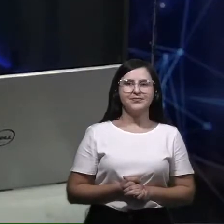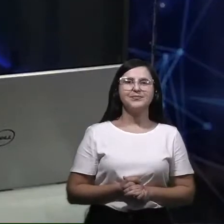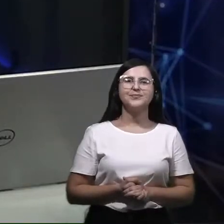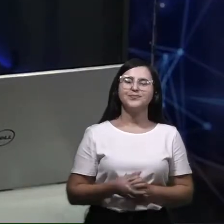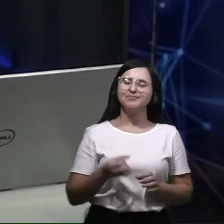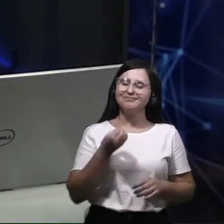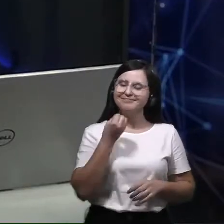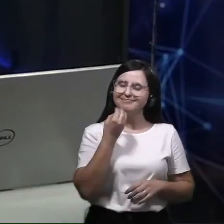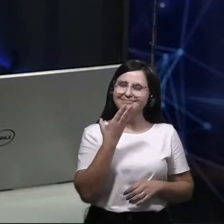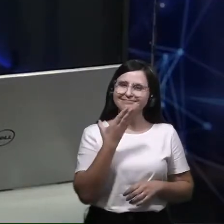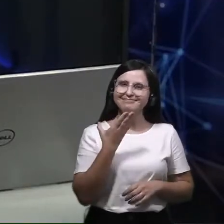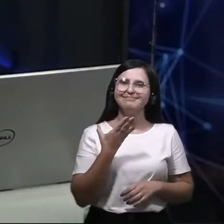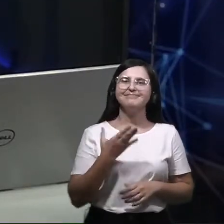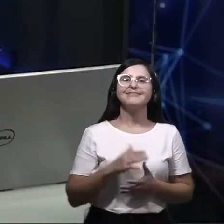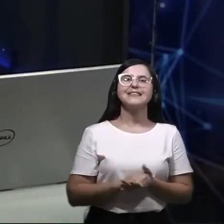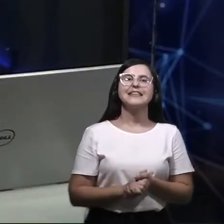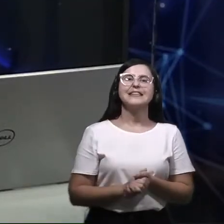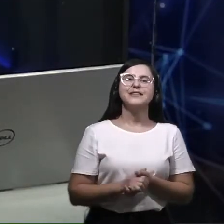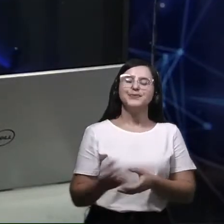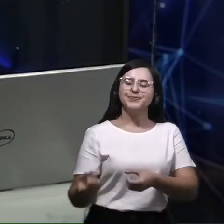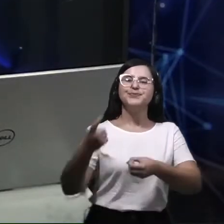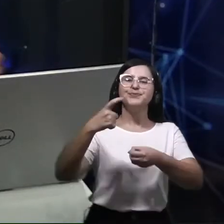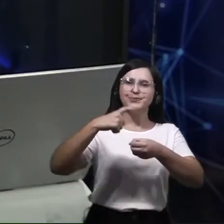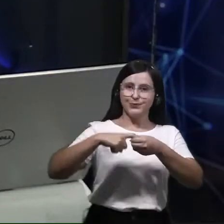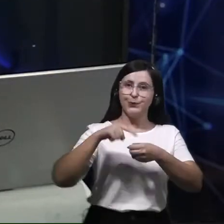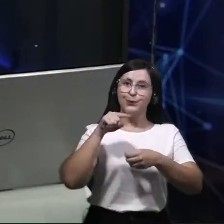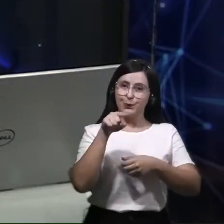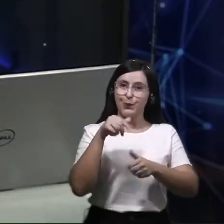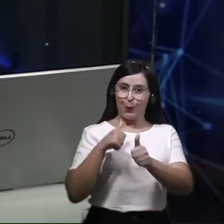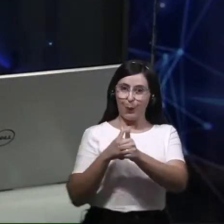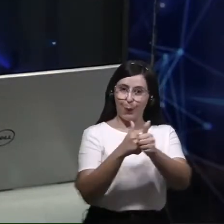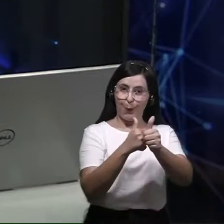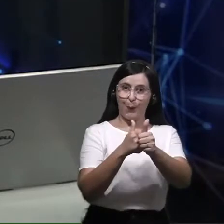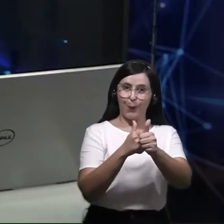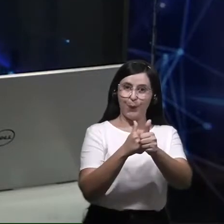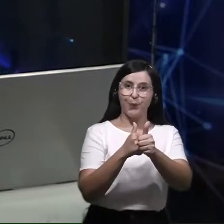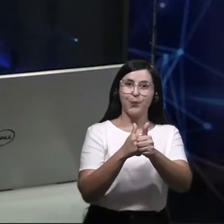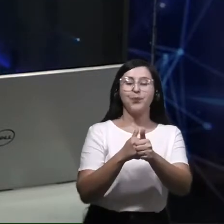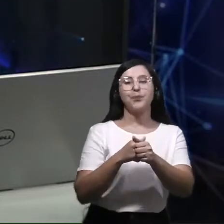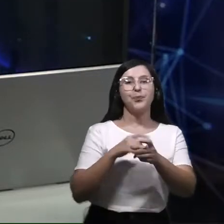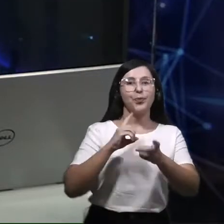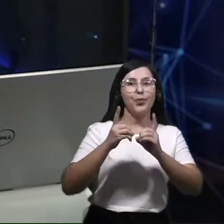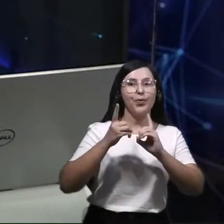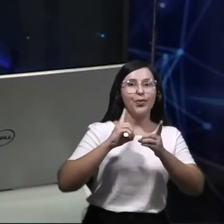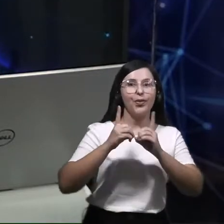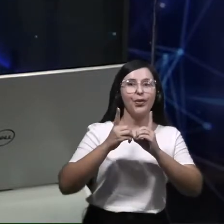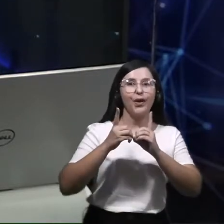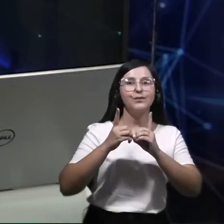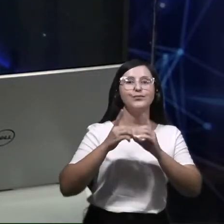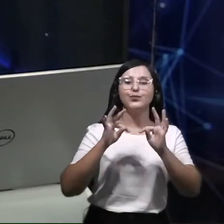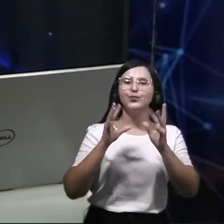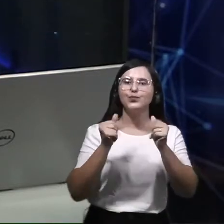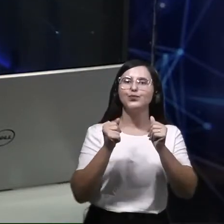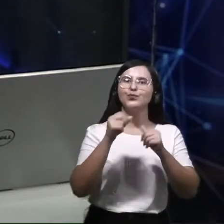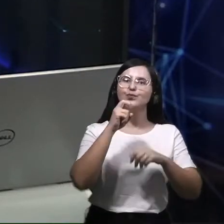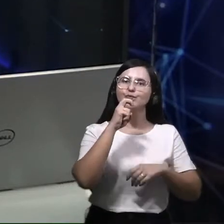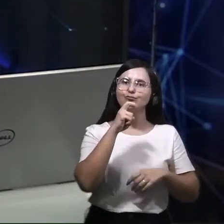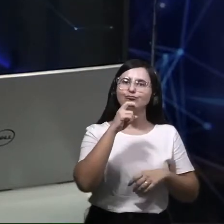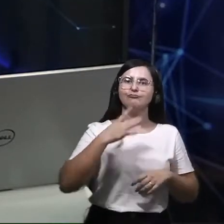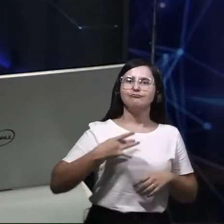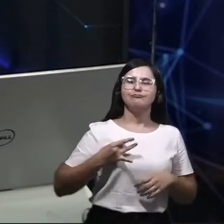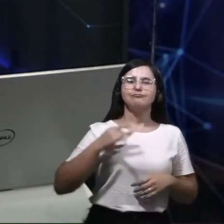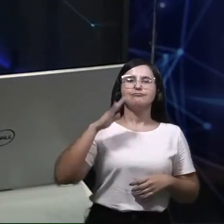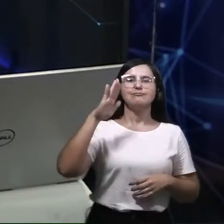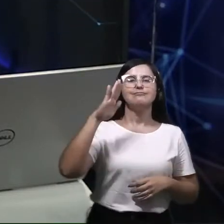Muito bem, estamos de volta. Você está acompanhando o debate com os candidatos a prefeito de Brejo da Madre de Deus e essa é a nossa cobertura das eleições